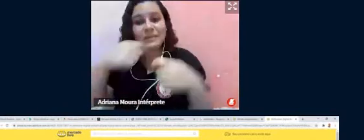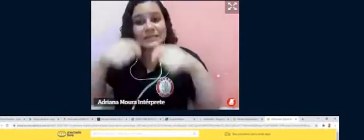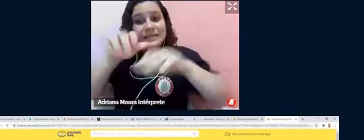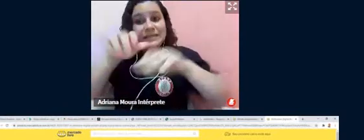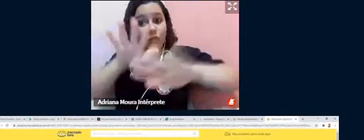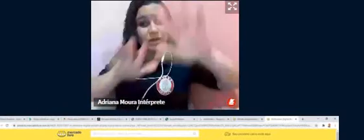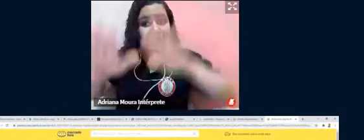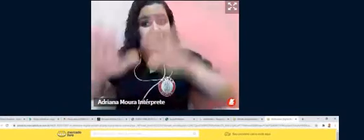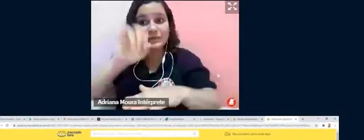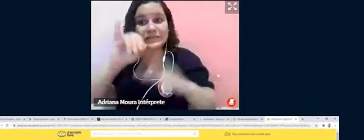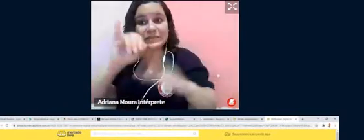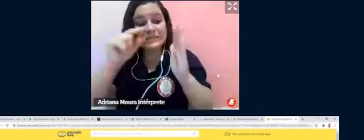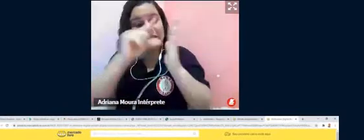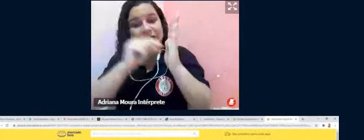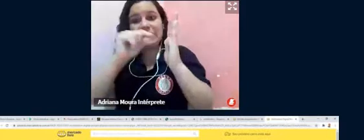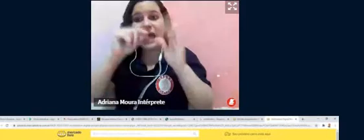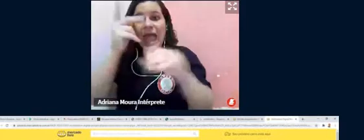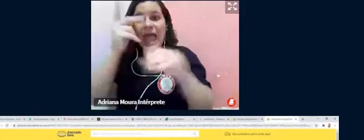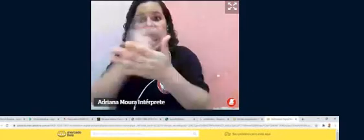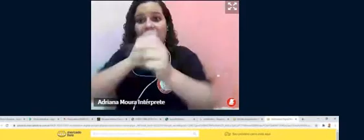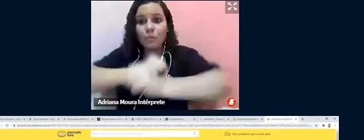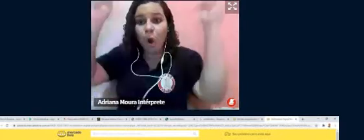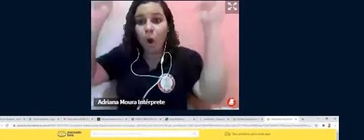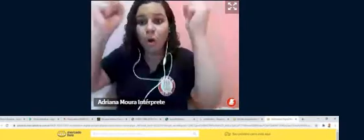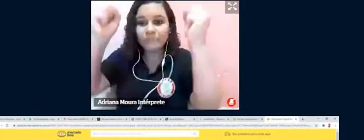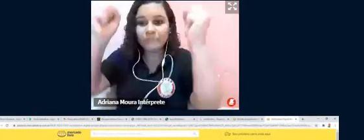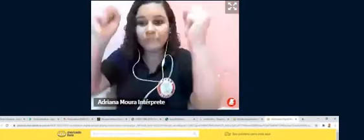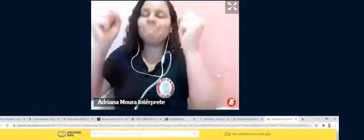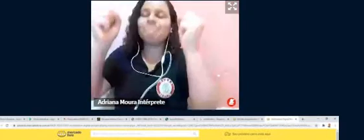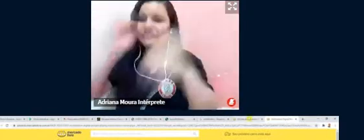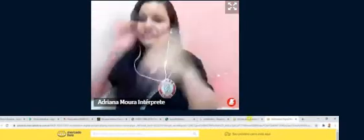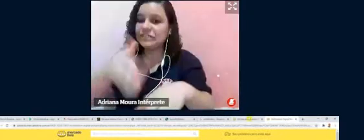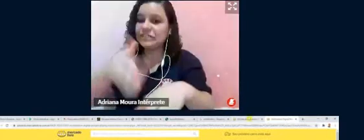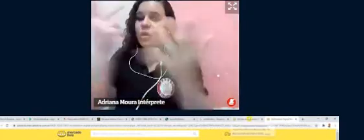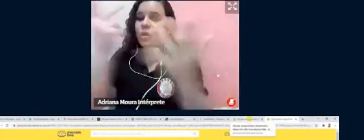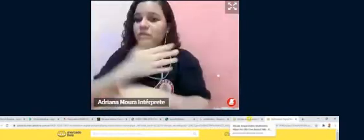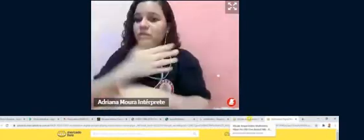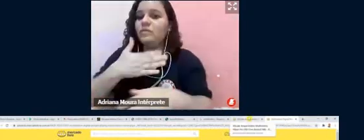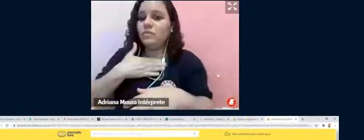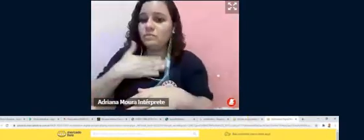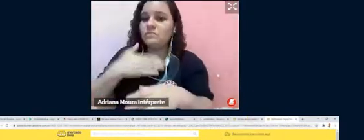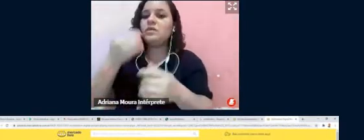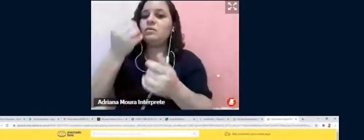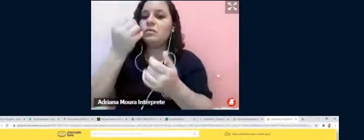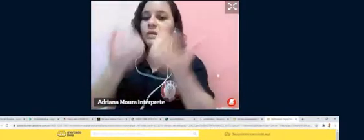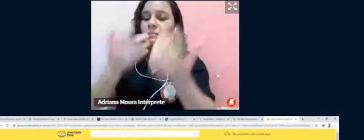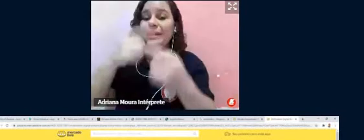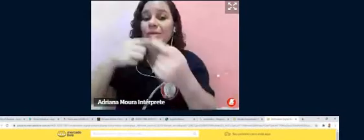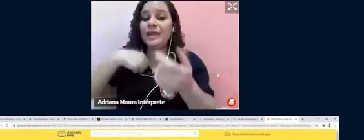ligar errado, ele vai explodir na sua cara. Eu já queimei uma ponta de prova uma vez. Eu não prestei